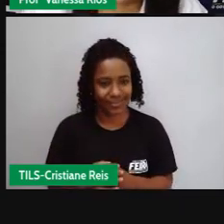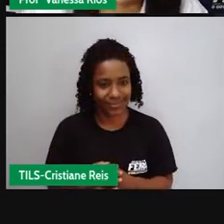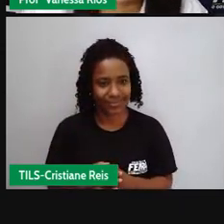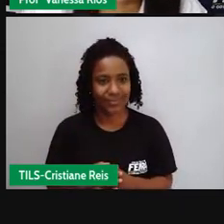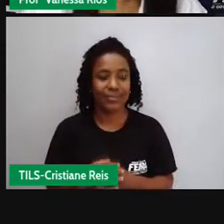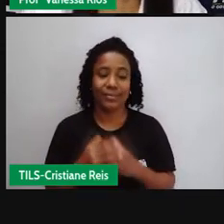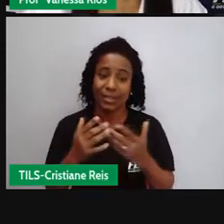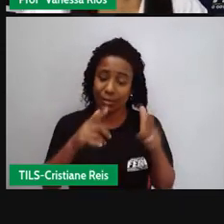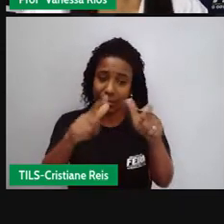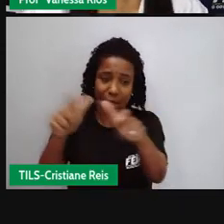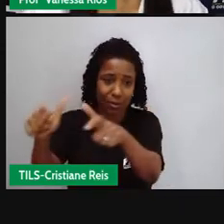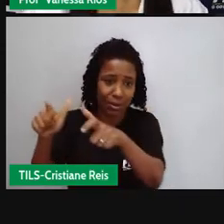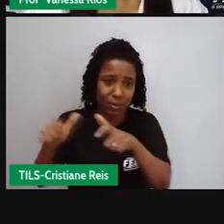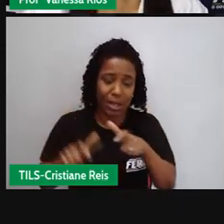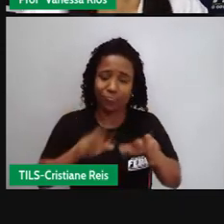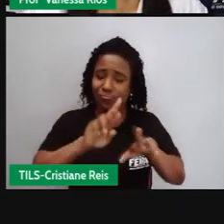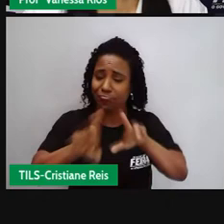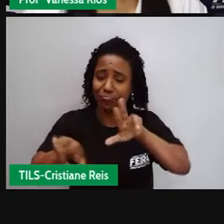ser importante,